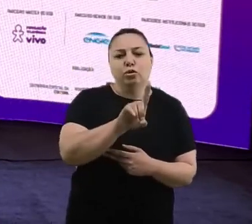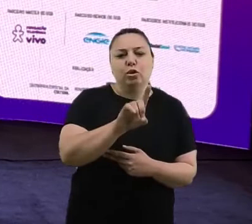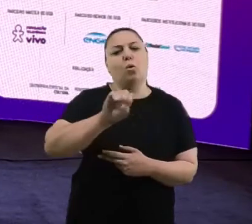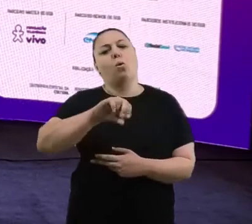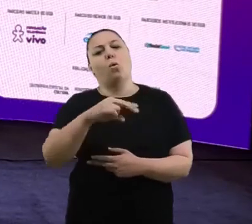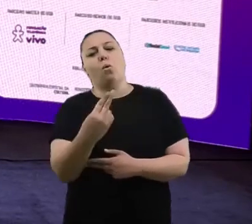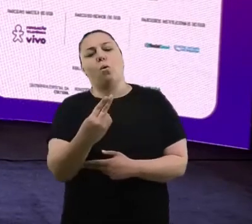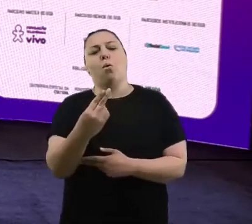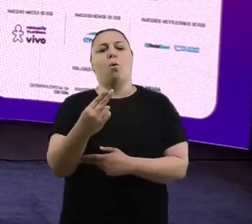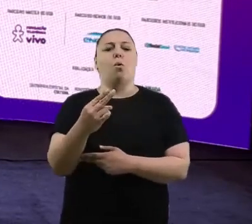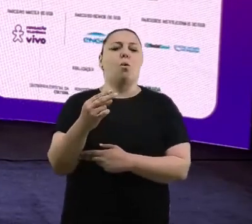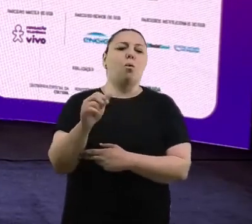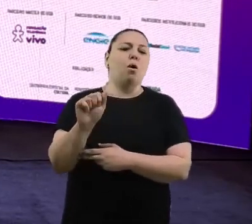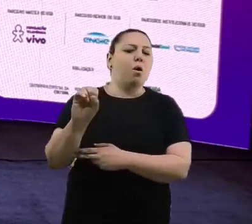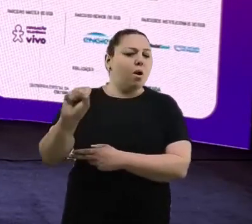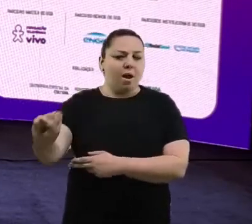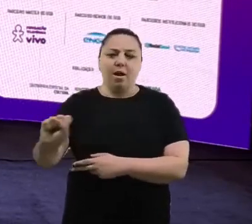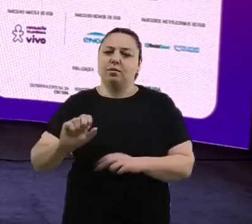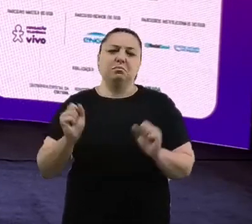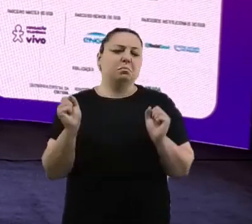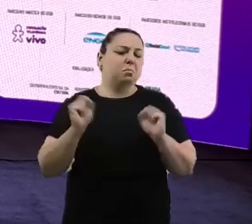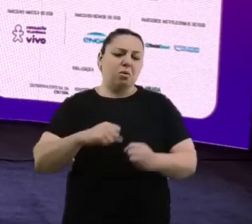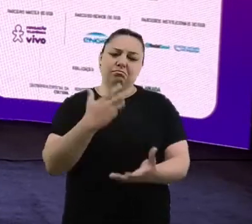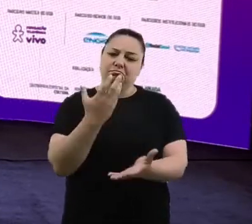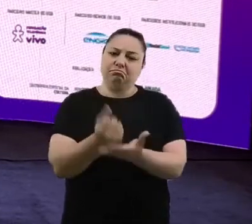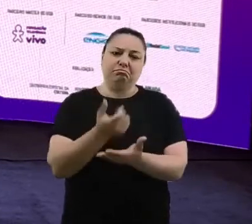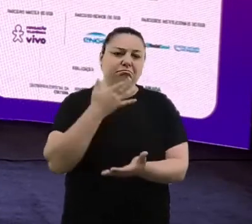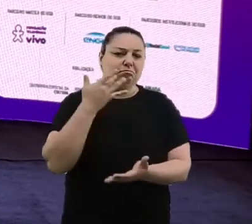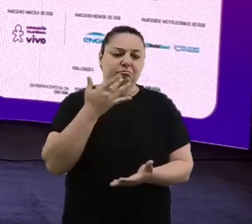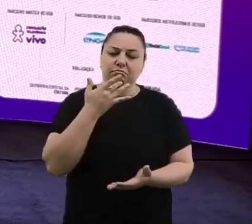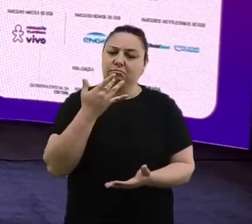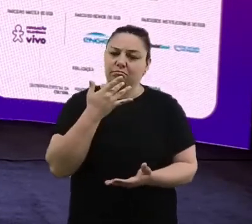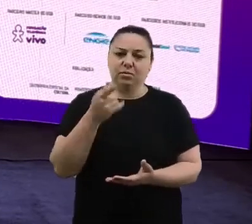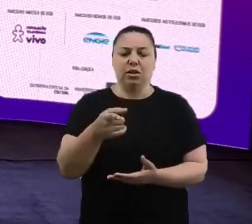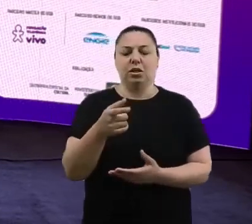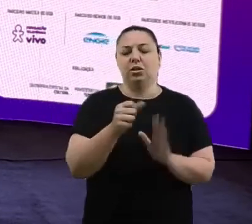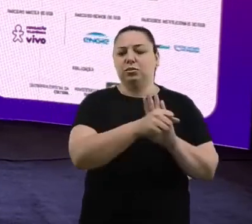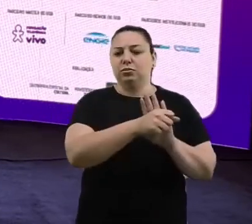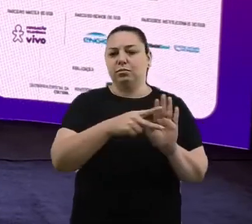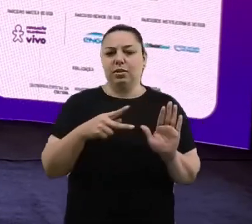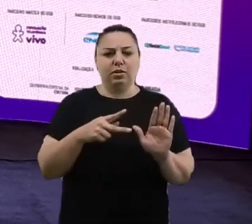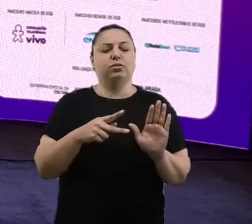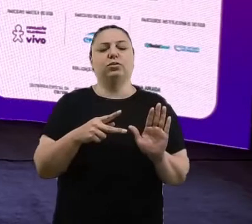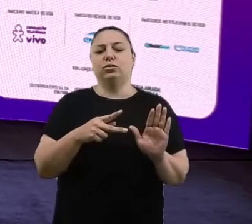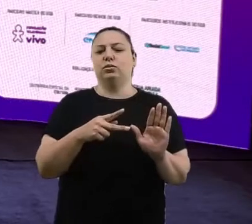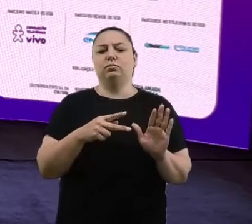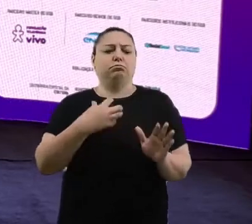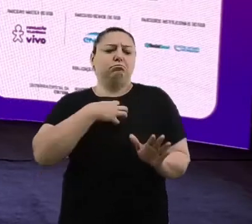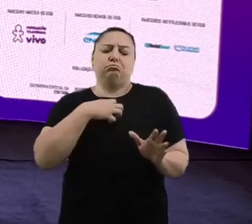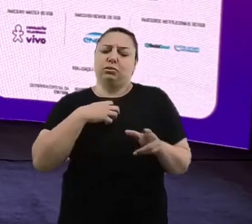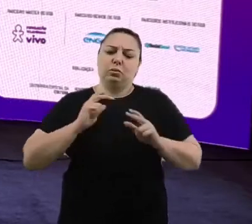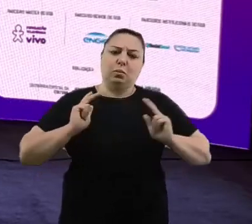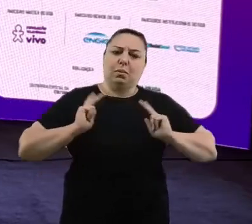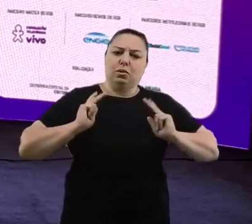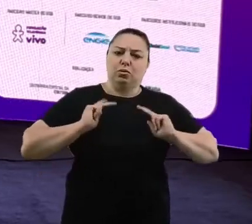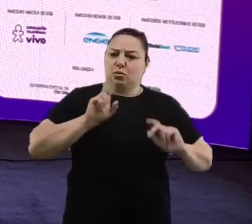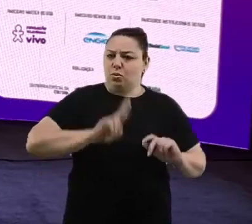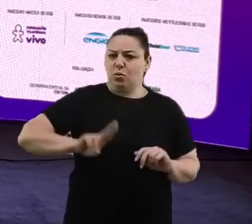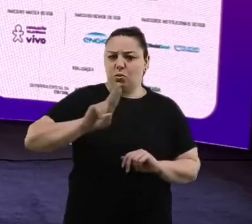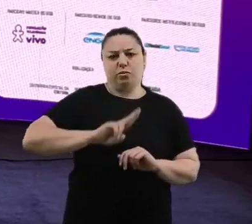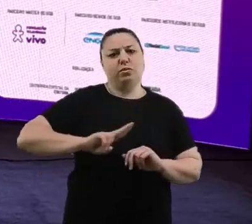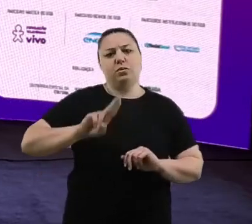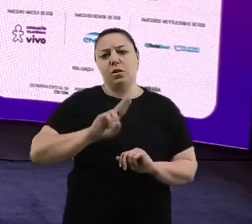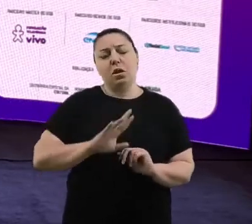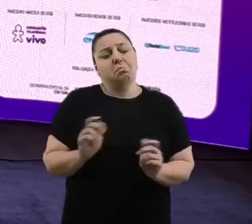o aplicativo do Yooper e, individualmente, de uma forma muito privada, conseguir conversar com